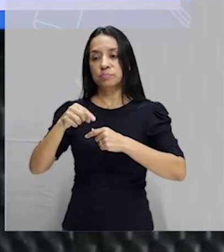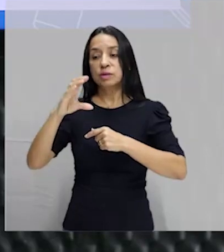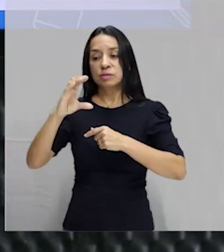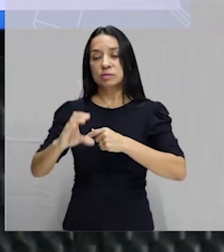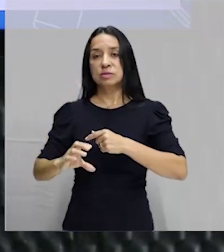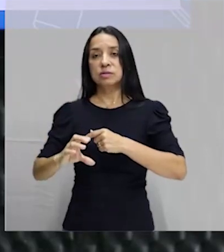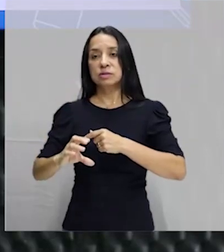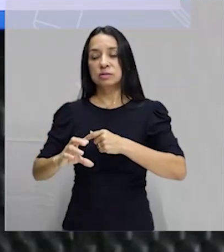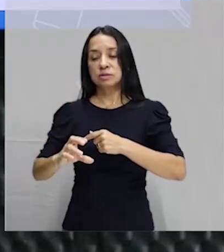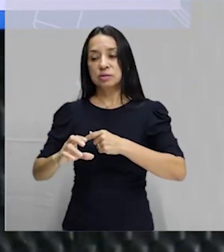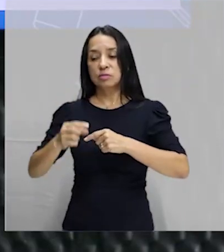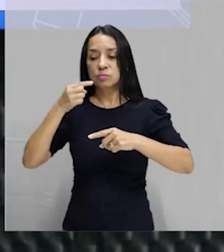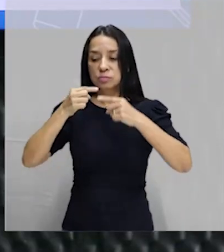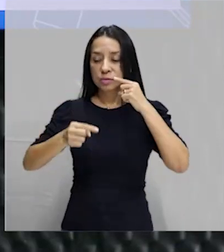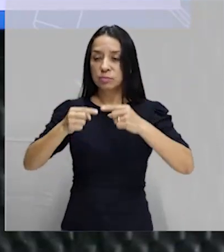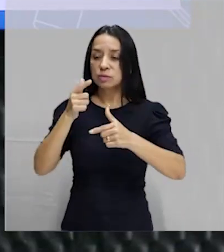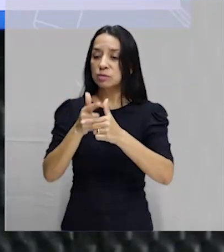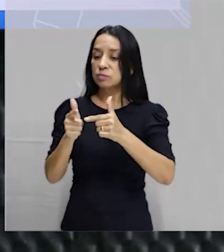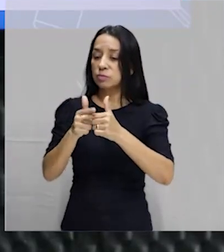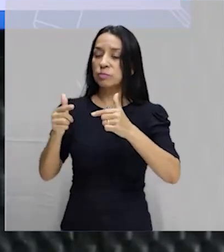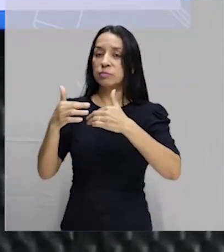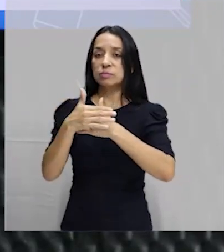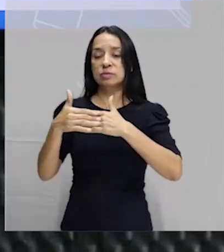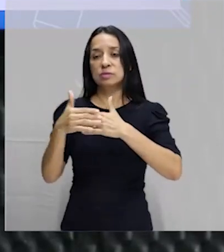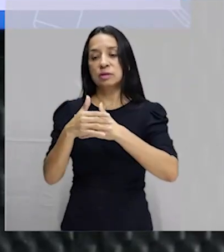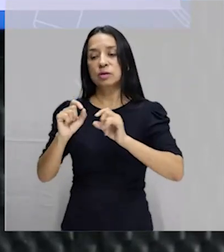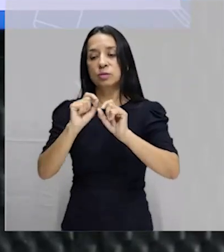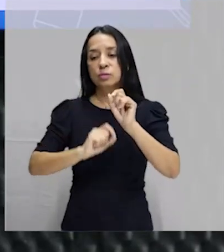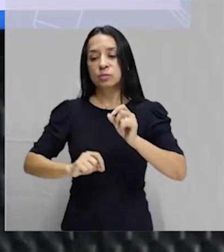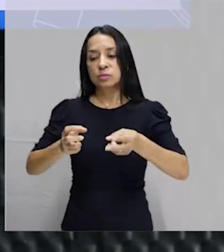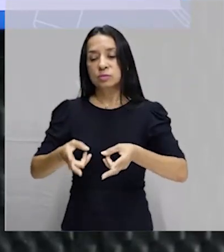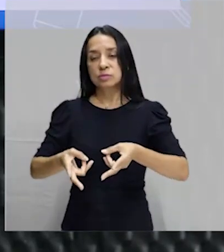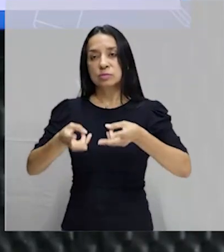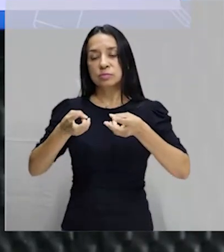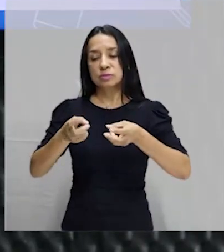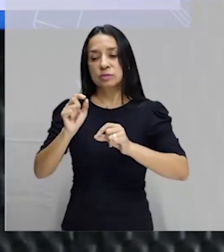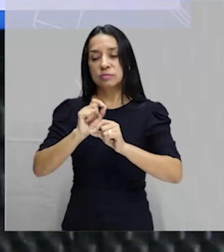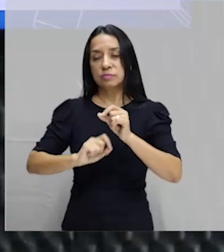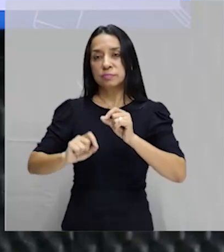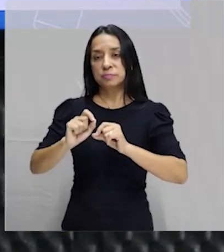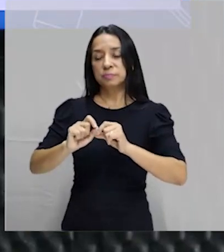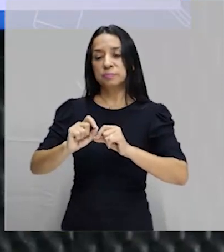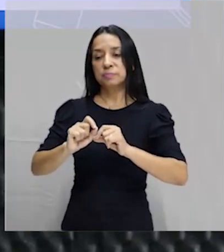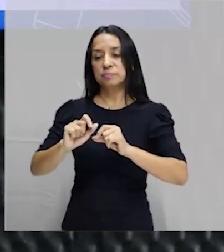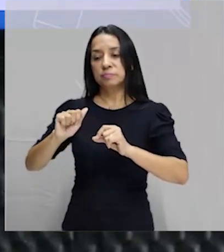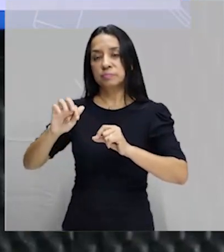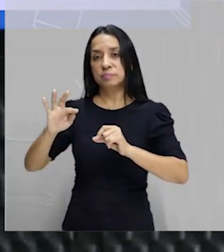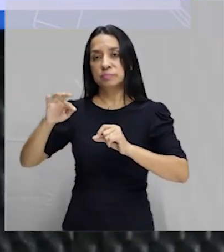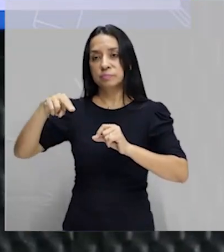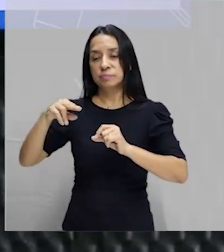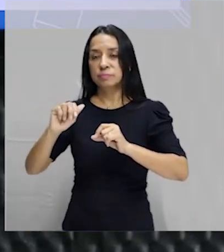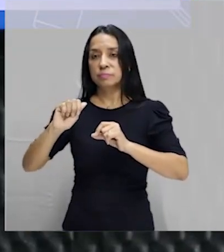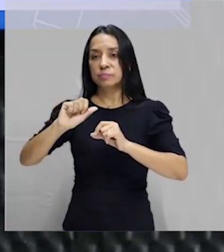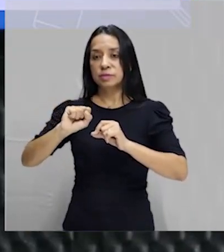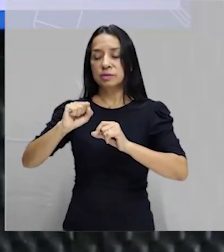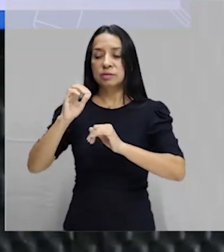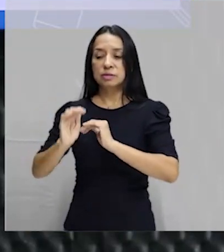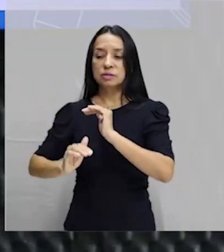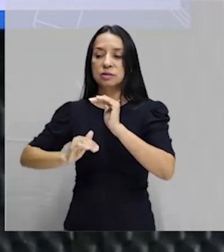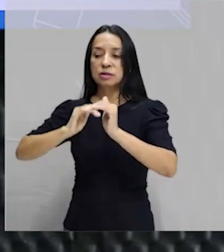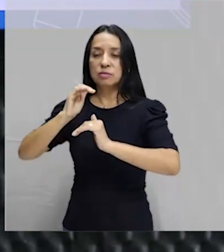debater os problemas da polis. E aí o que se observa é que Atenas, ela vai evoluir para o